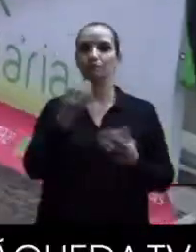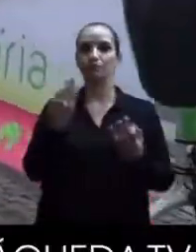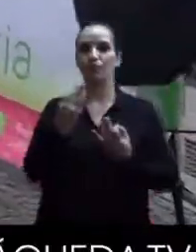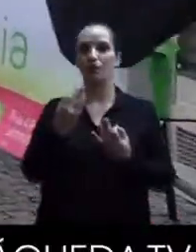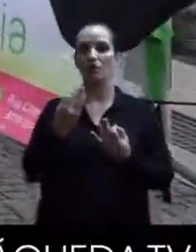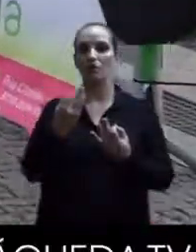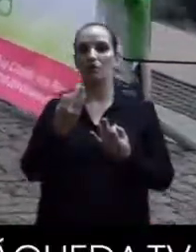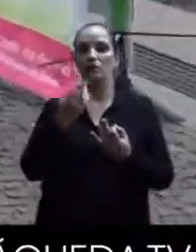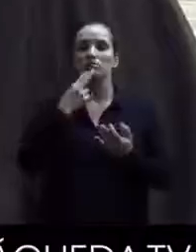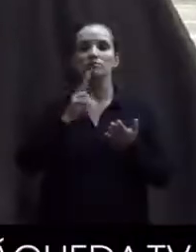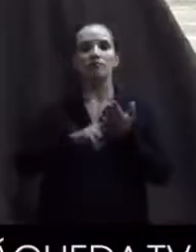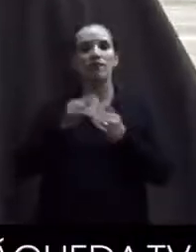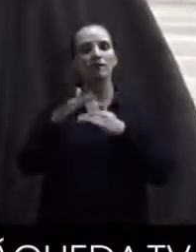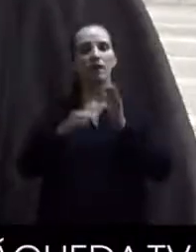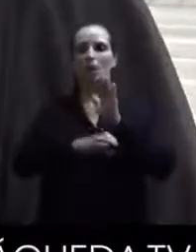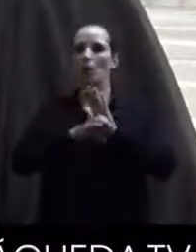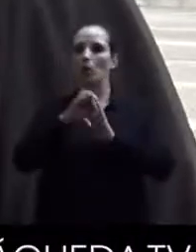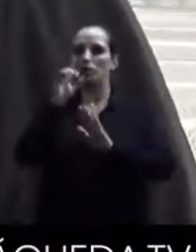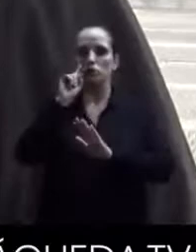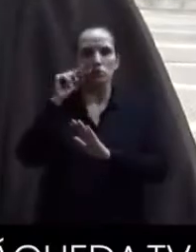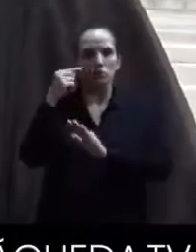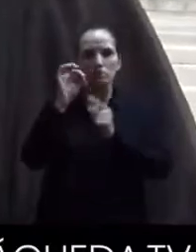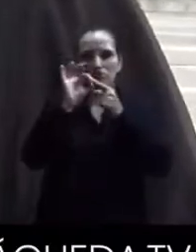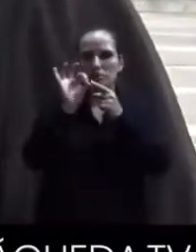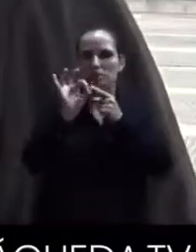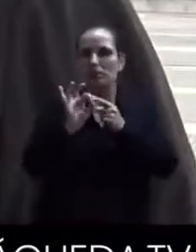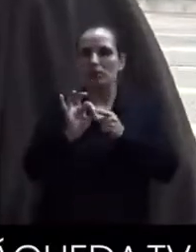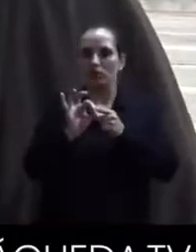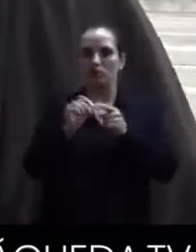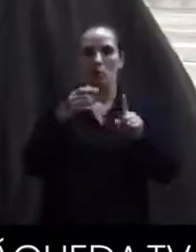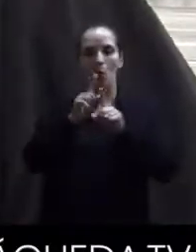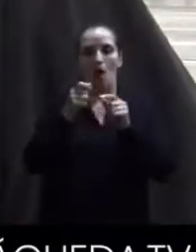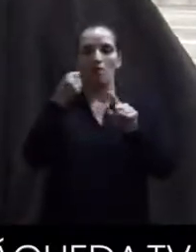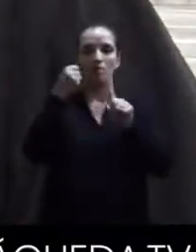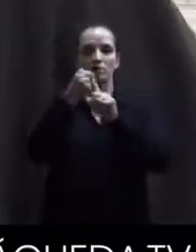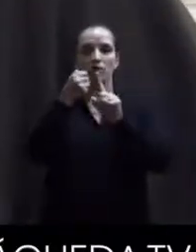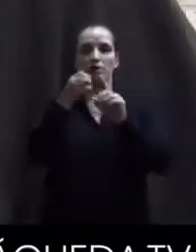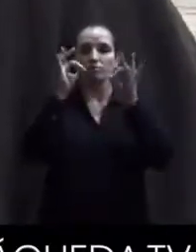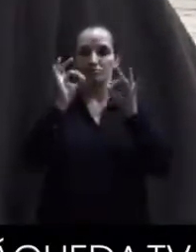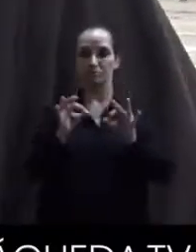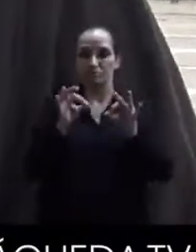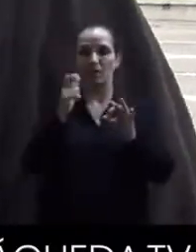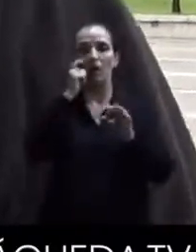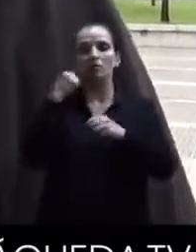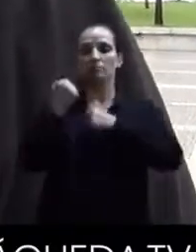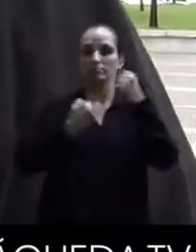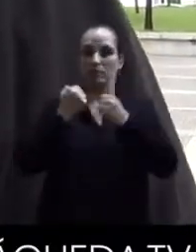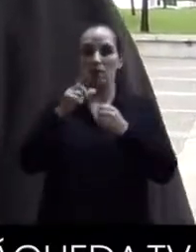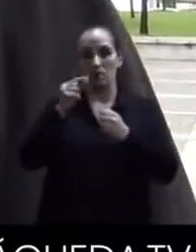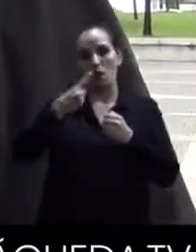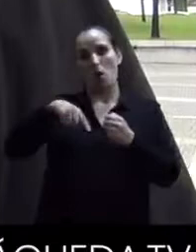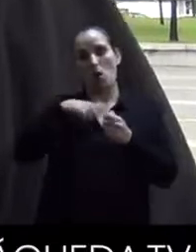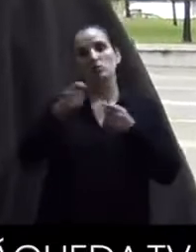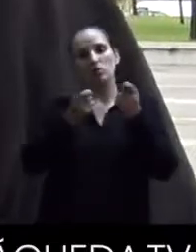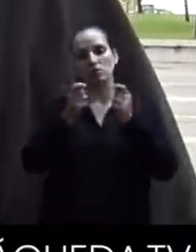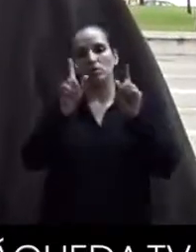O Trichallenge realizou-se em condições muito especiais, para além do desafio, de todo o desafio que é para os